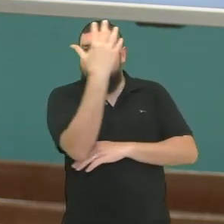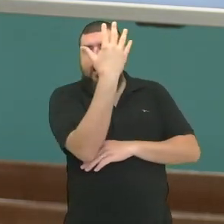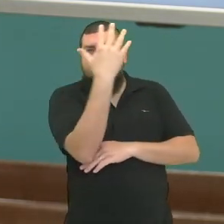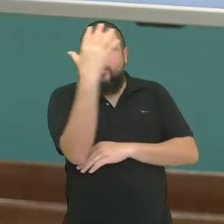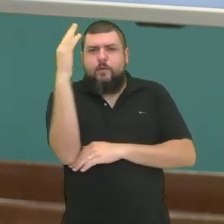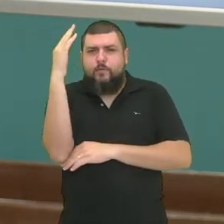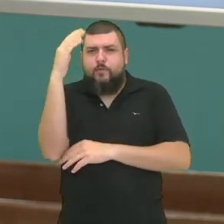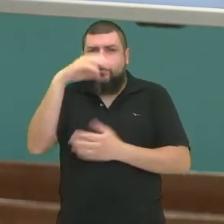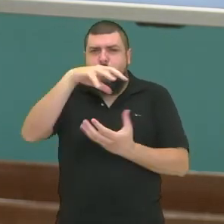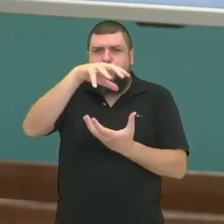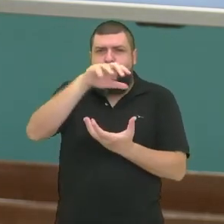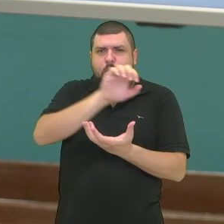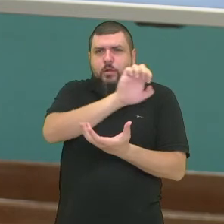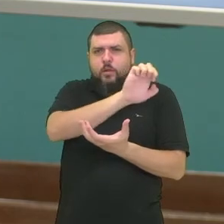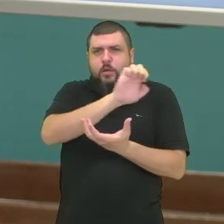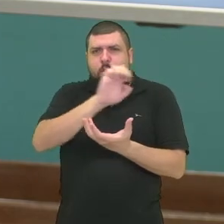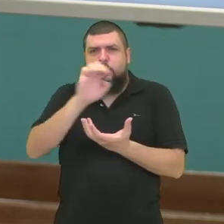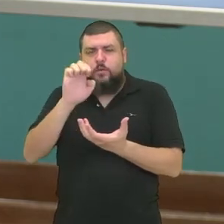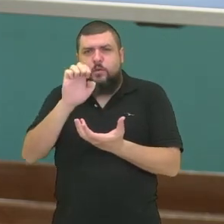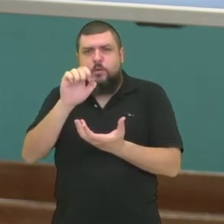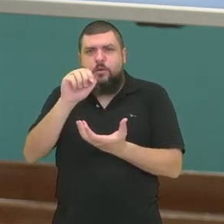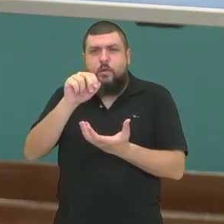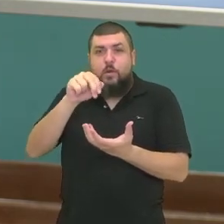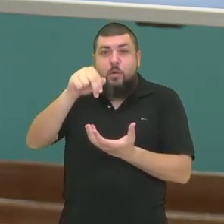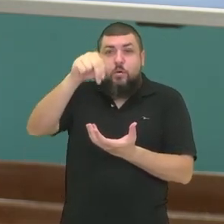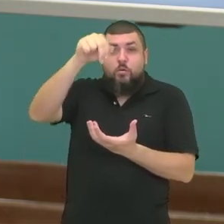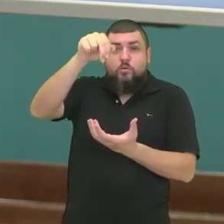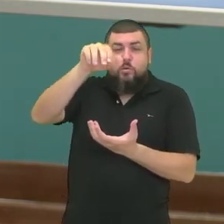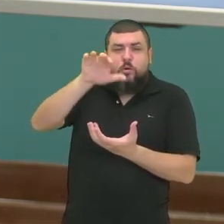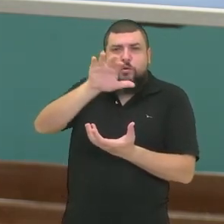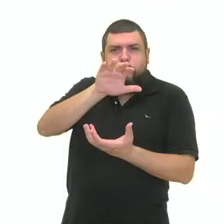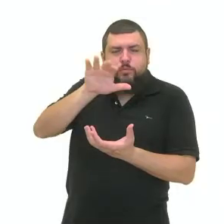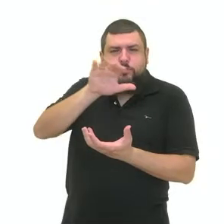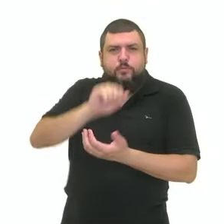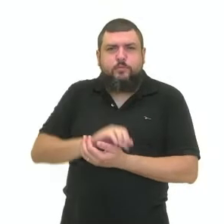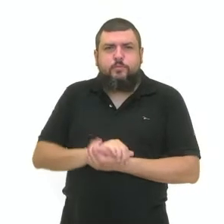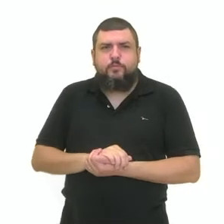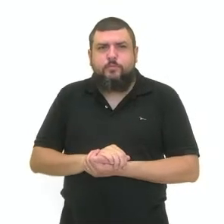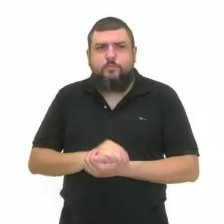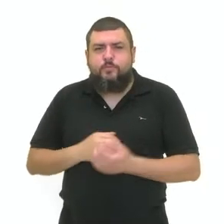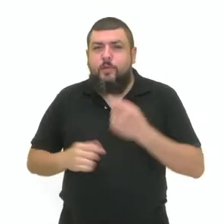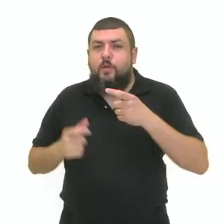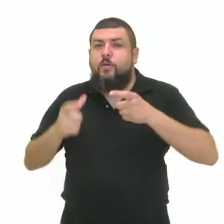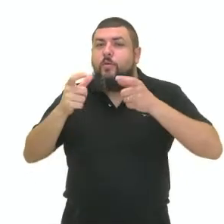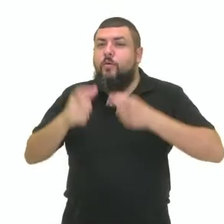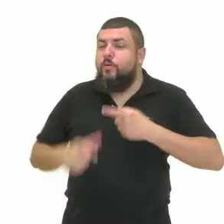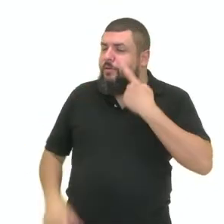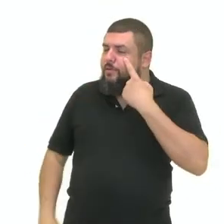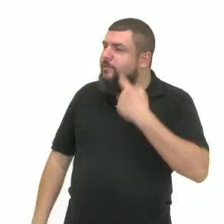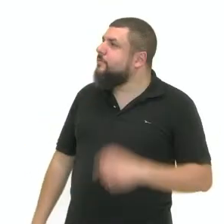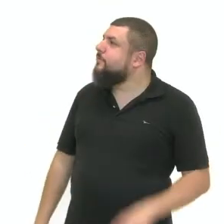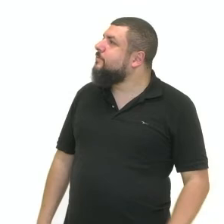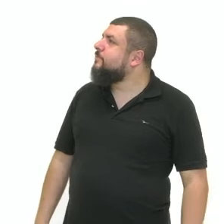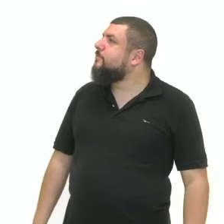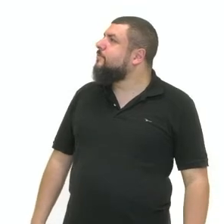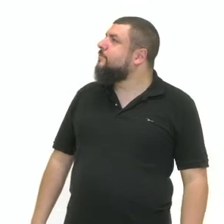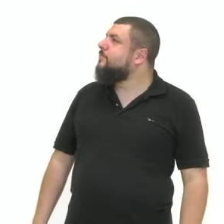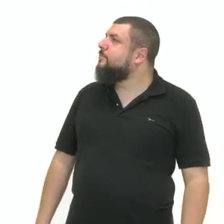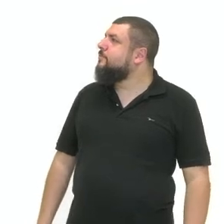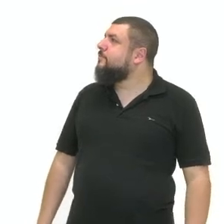a savana ao norte e ao sul dessa floresta, né? Conforme vocês veem no mapa aqui em cor laranja, tá bom? Muito